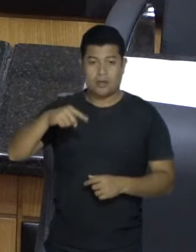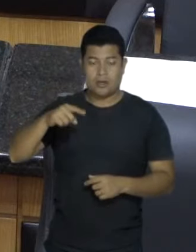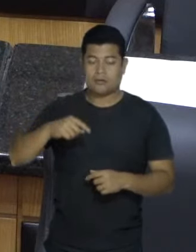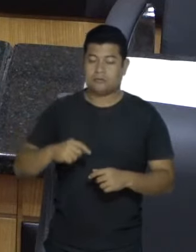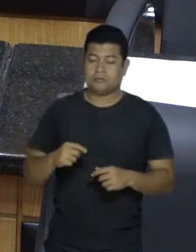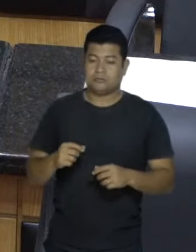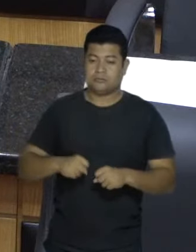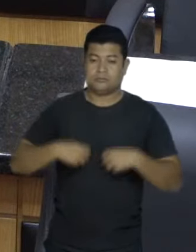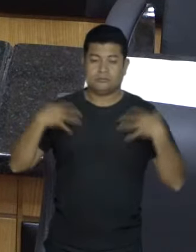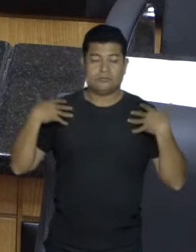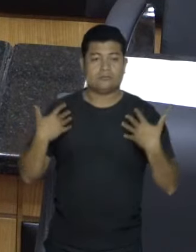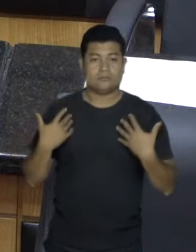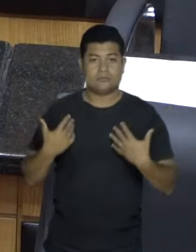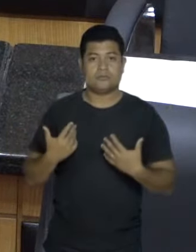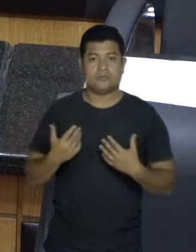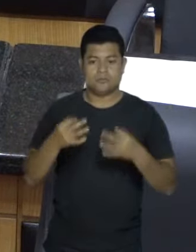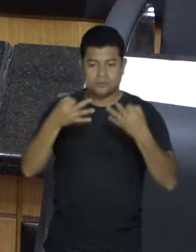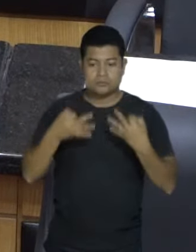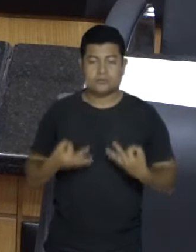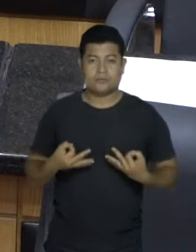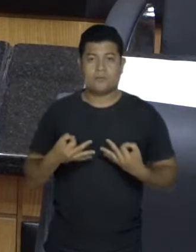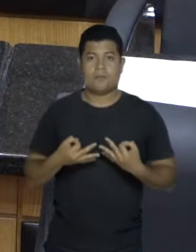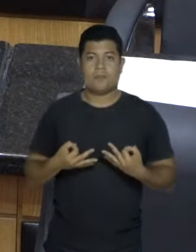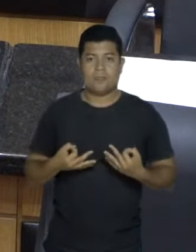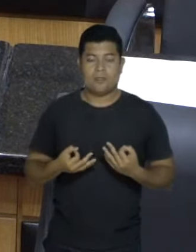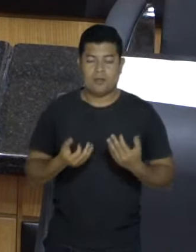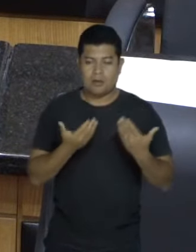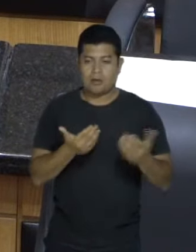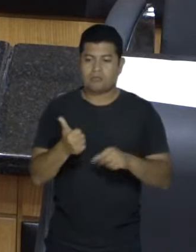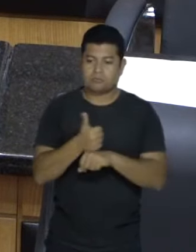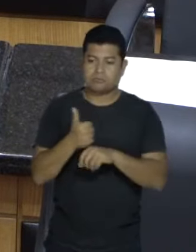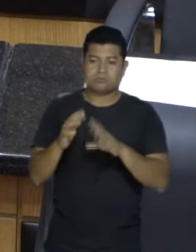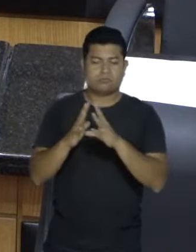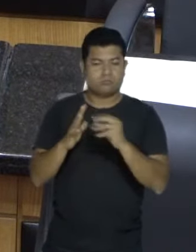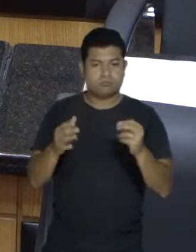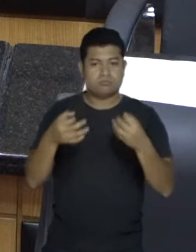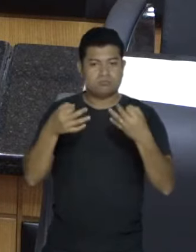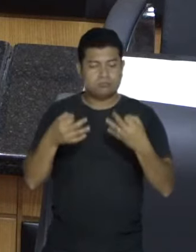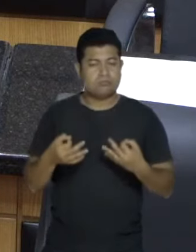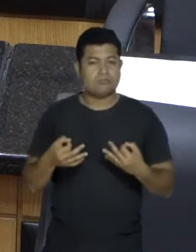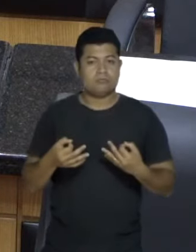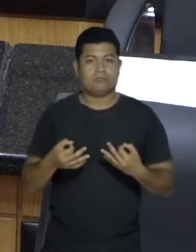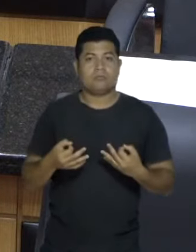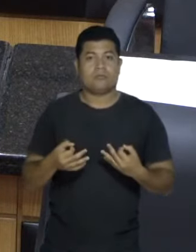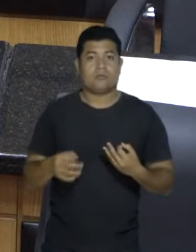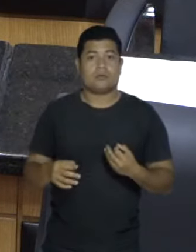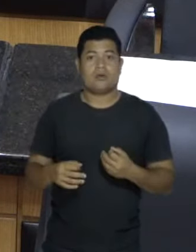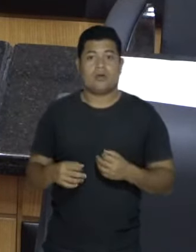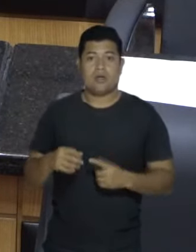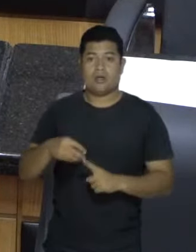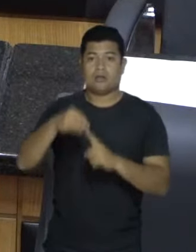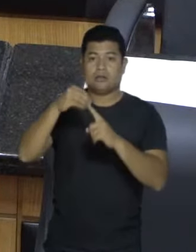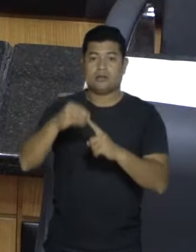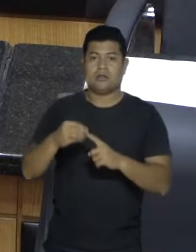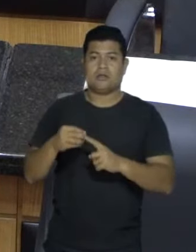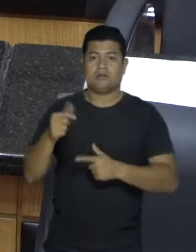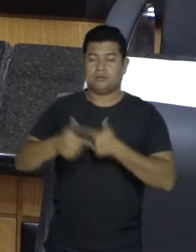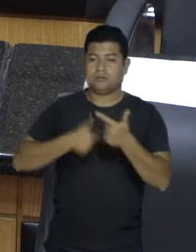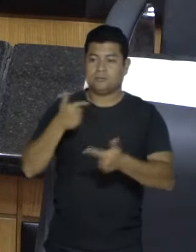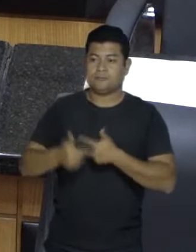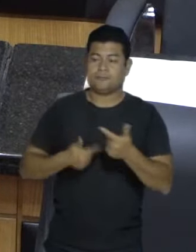ser humano ímpar um profissional justo exemplar dentro da segurança da Casa É destaque por sua dedicação seu